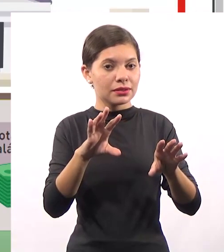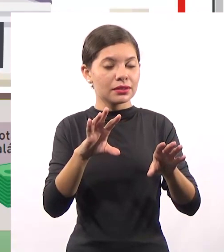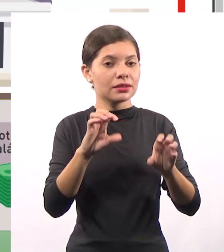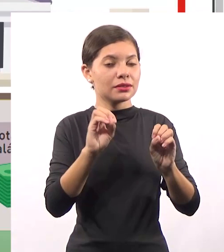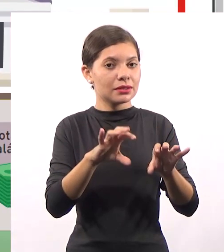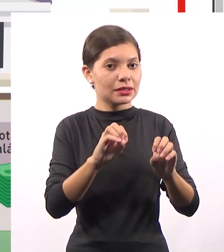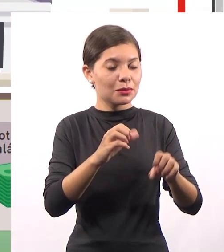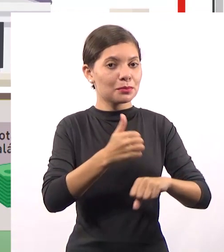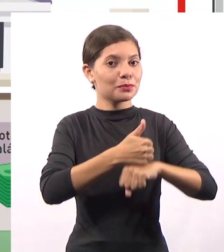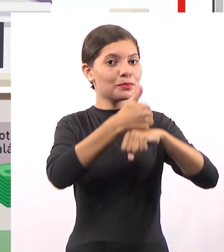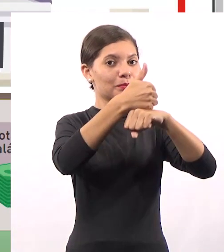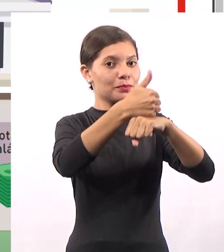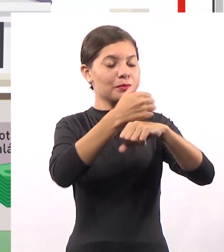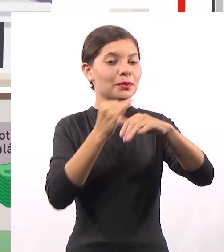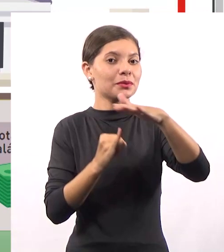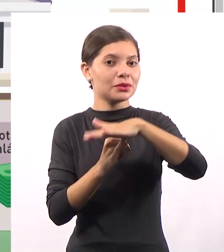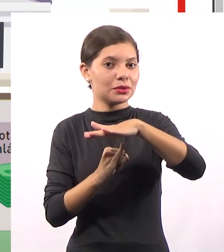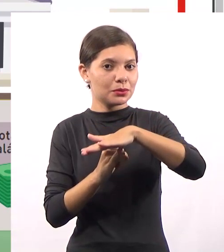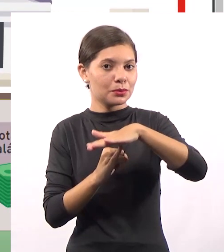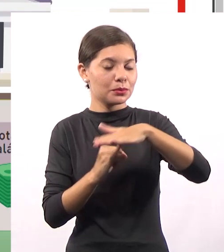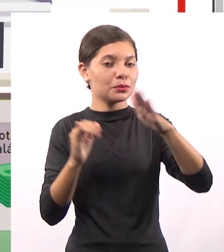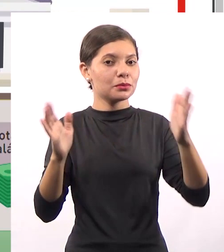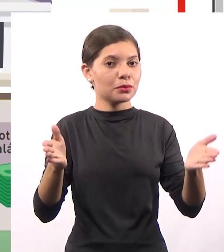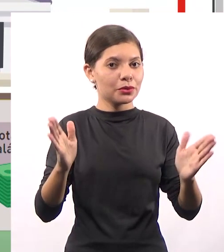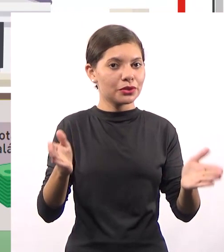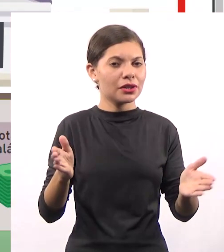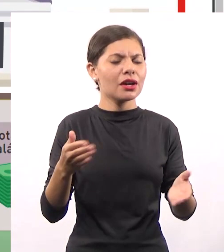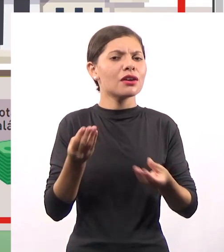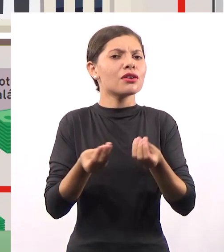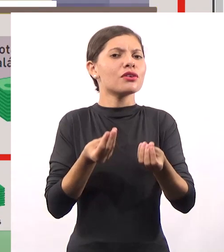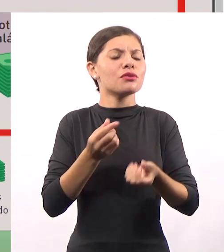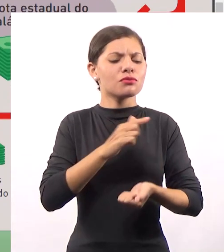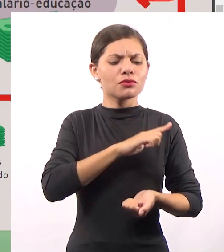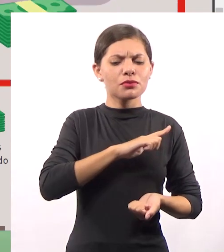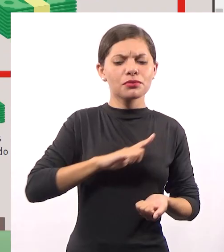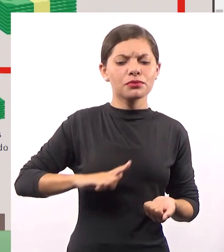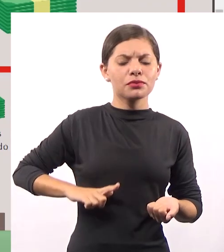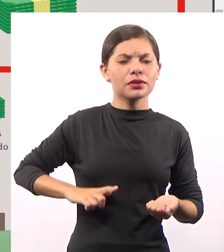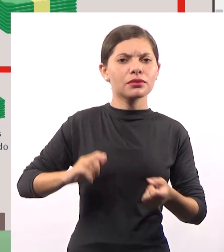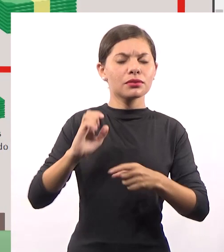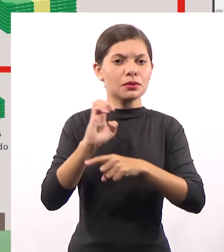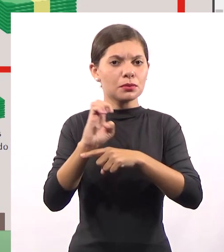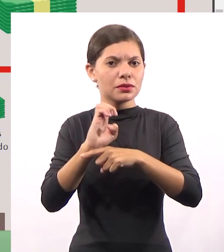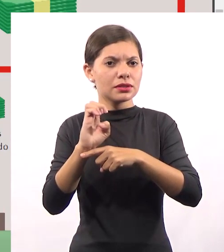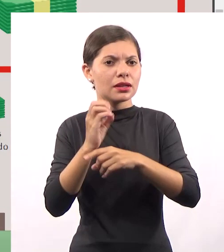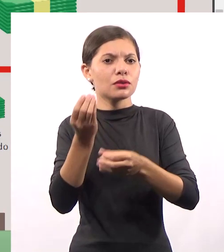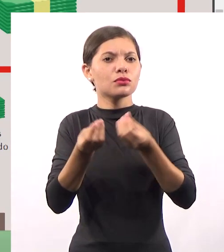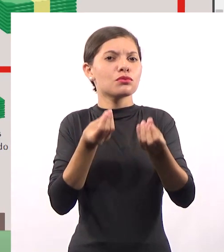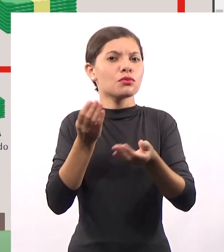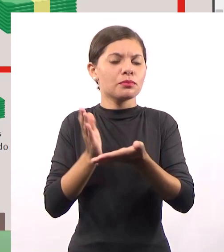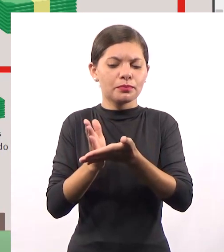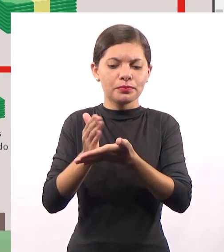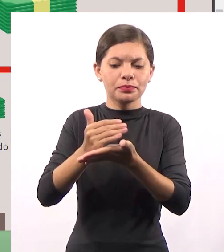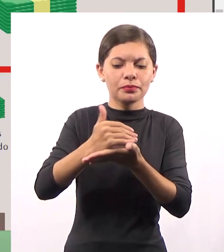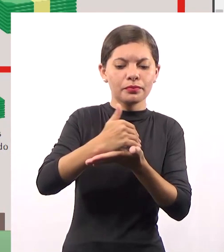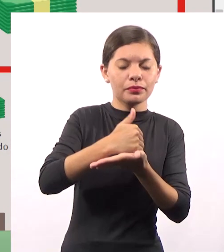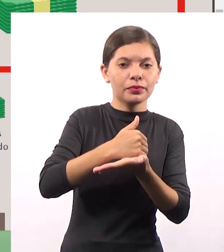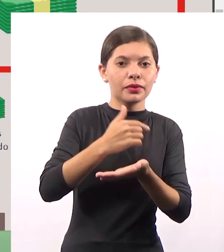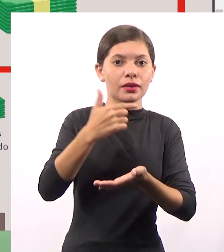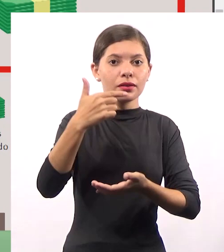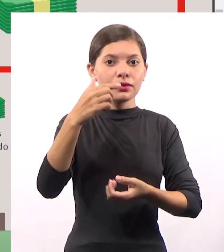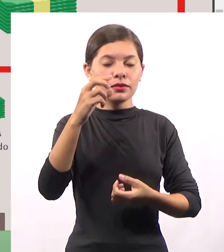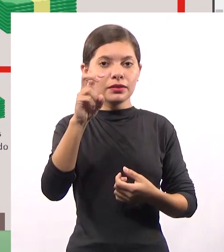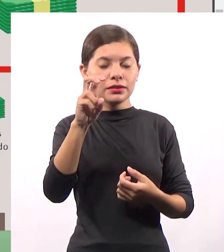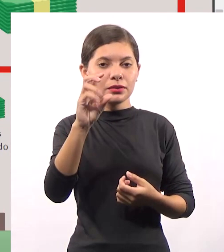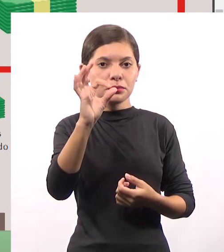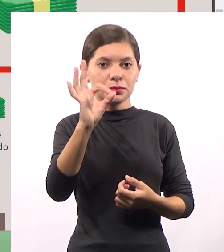de educação profissional, que atualmente são os institutos. E o governo do estado? Como é que o governo do estado faz a